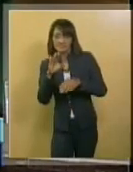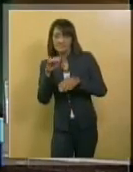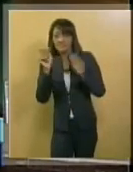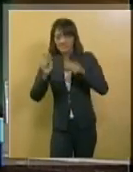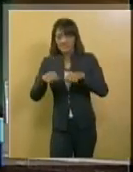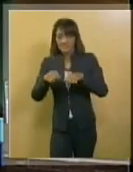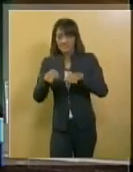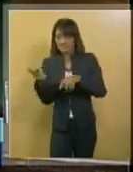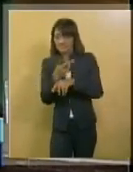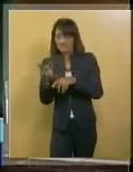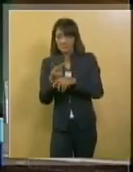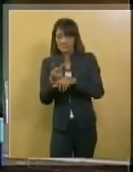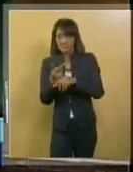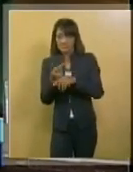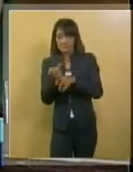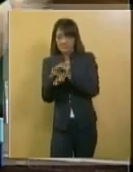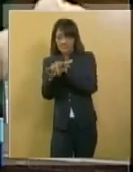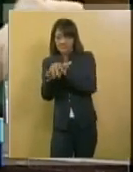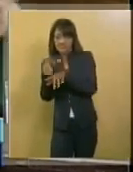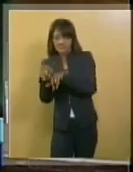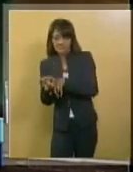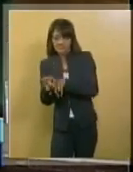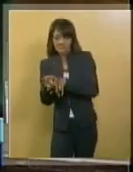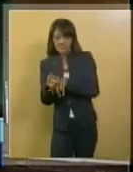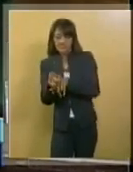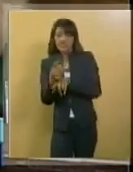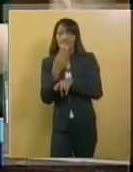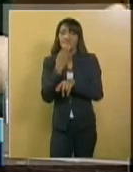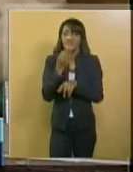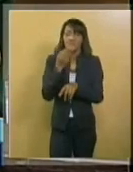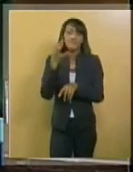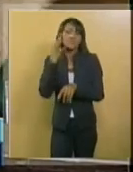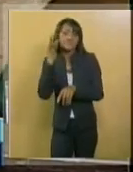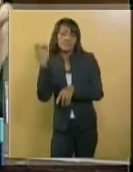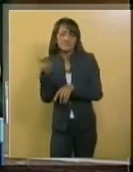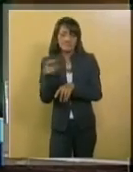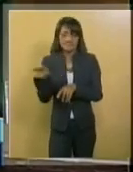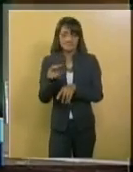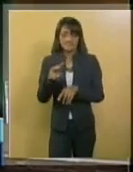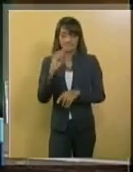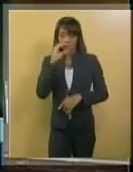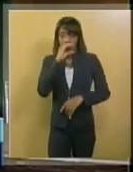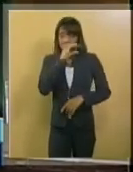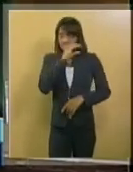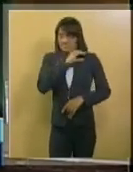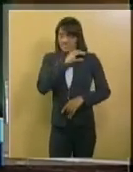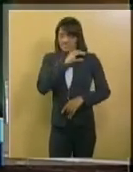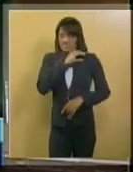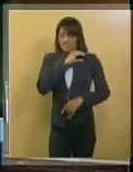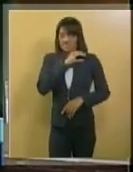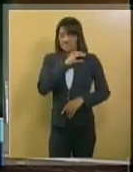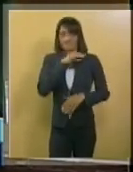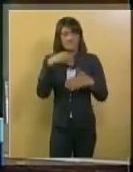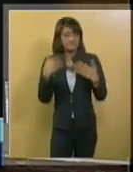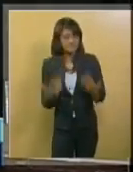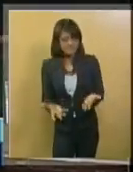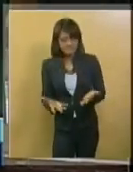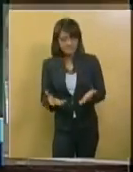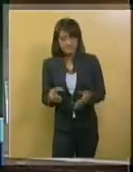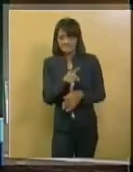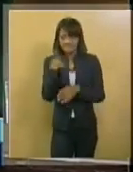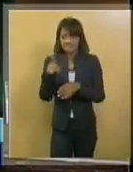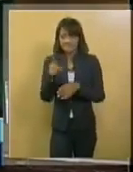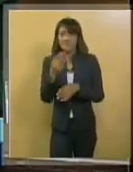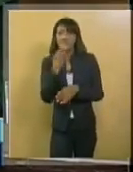for, todas que tenham sangue quente, porque só quem não tem sangue quente é que não pega leishmania. Senhores, esse macho